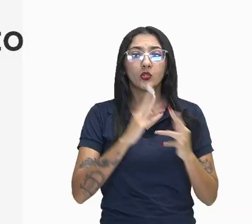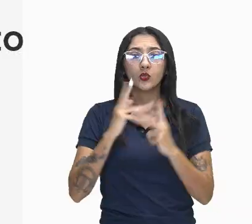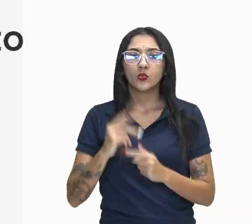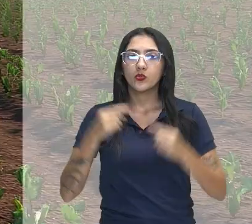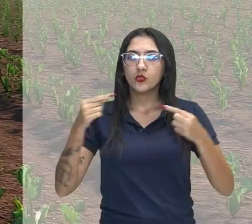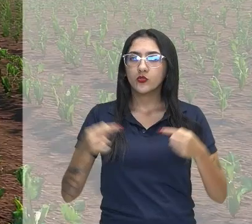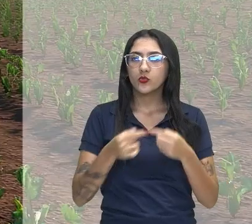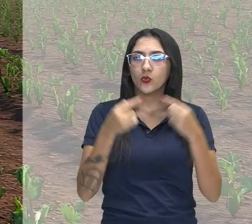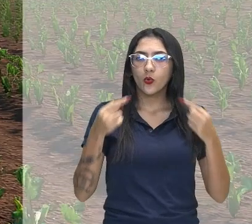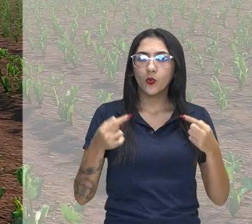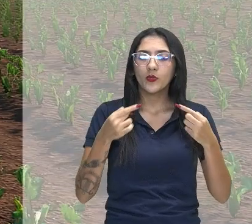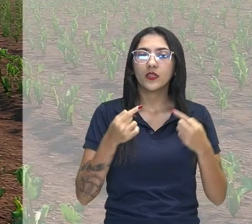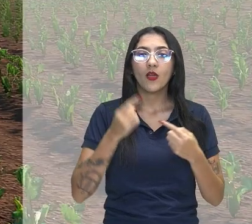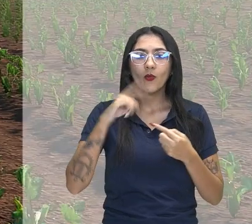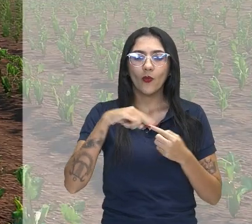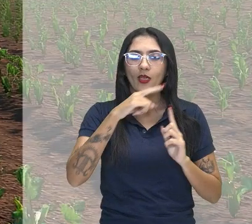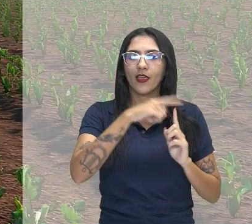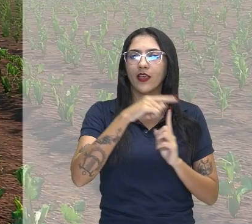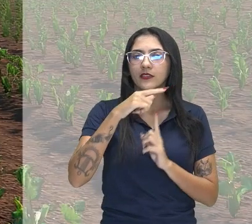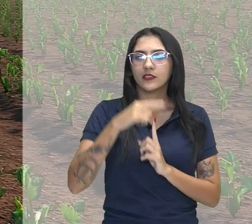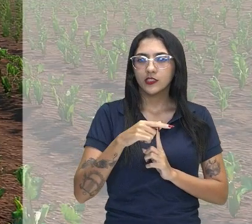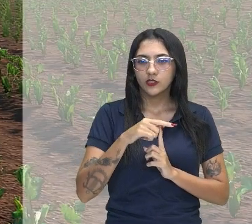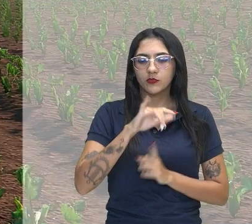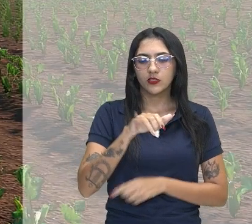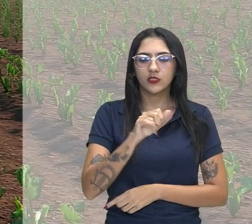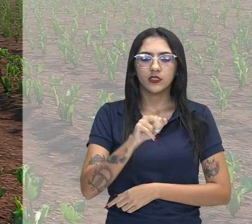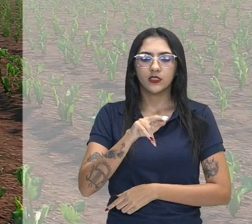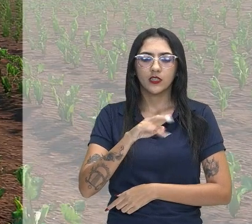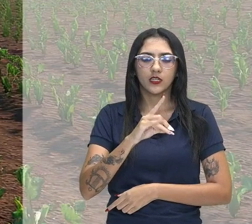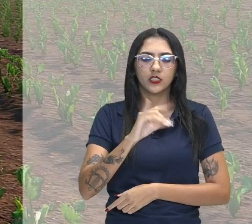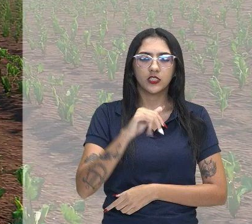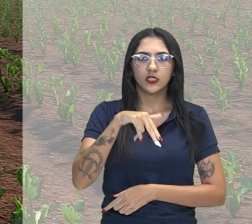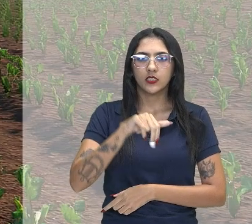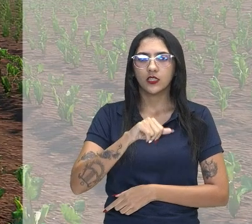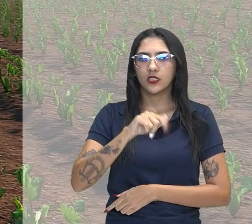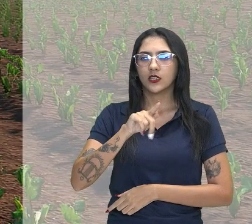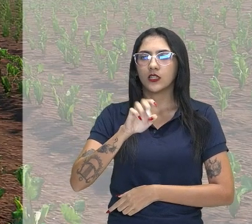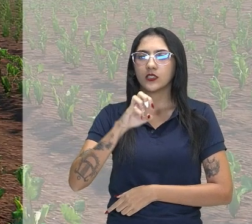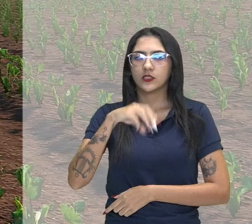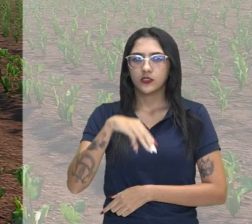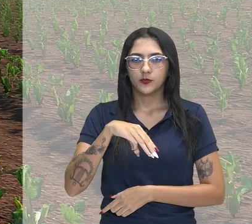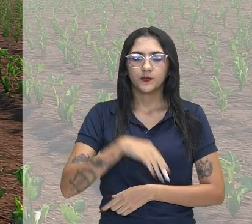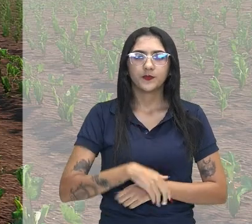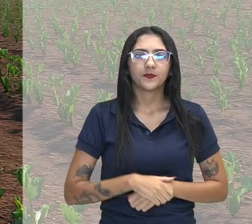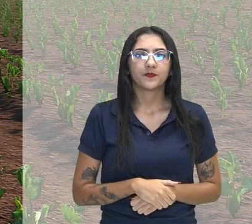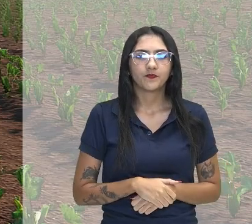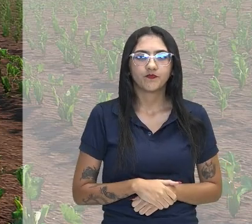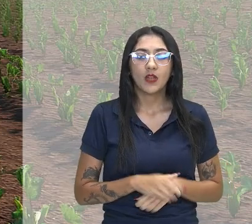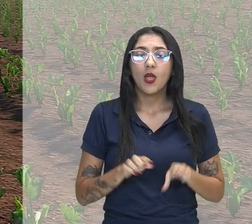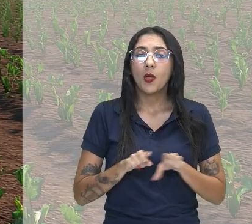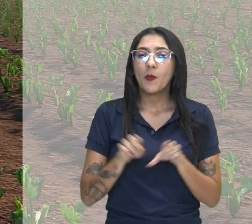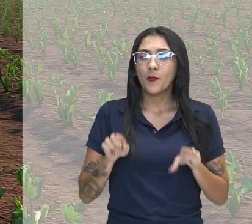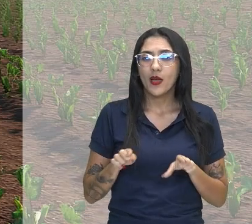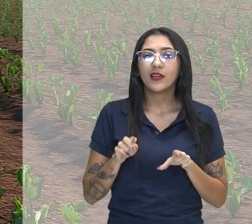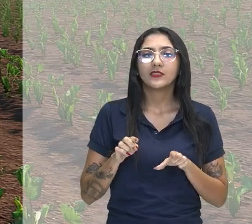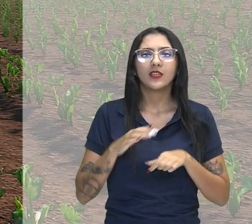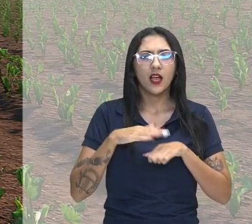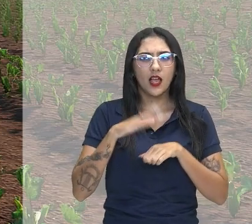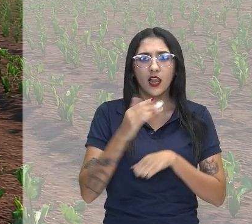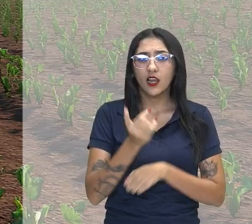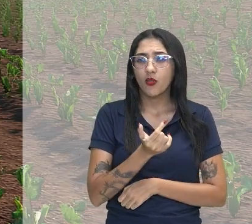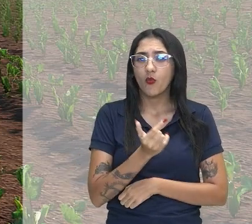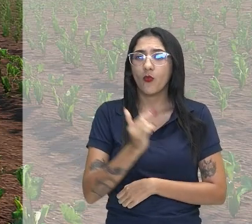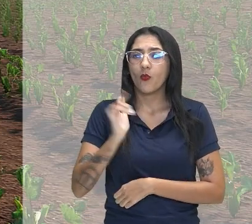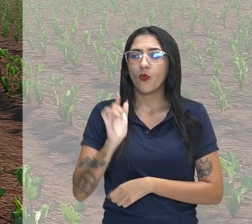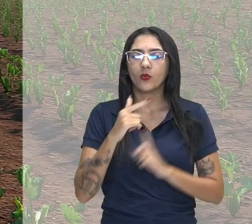agricultura de jardinagem, com o desenvolvimento aí desses sistemas agrícolas. Mas além da agricultura de jardinagem,